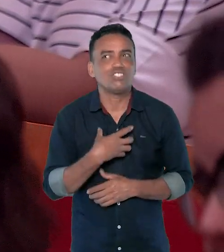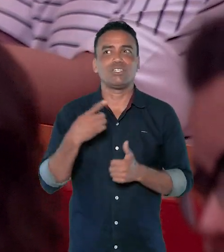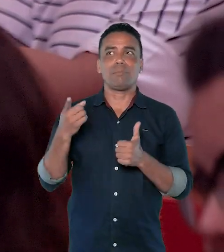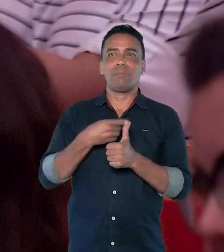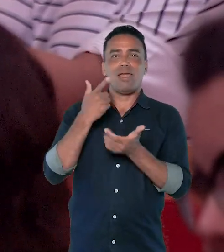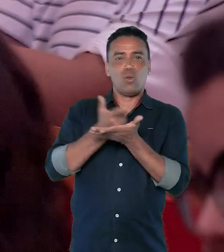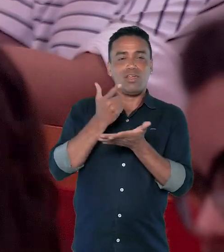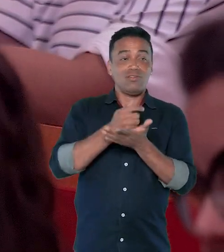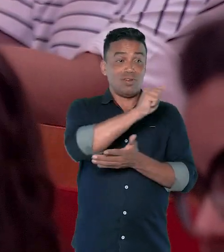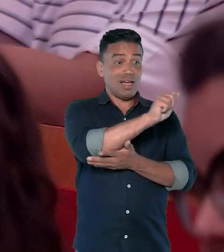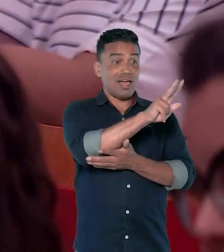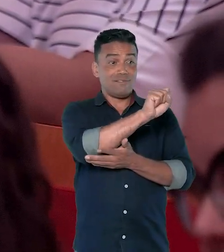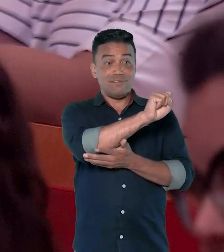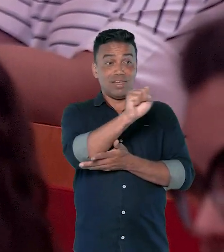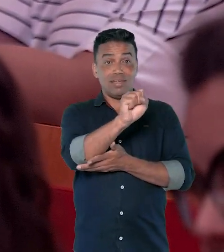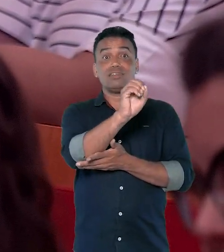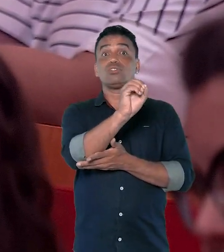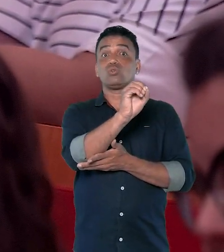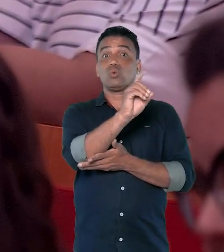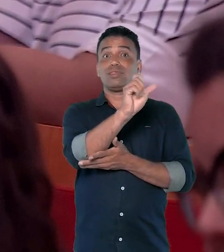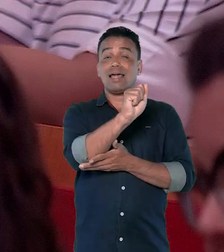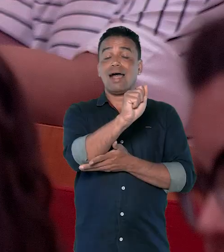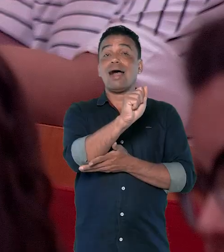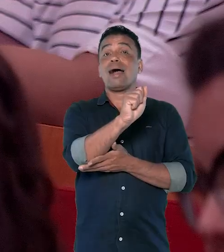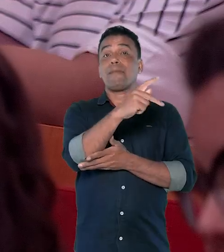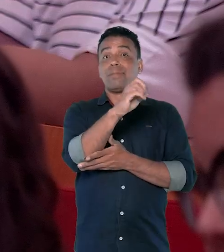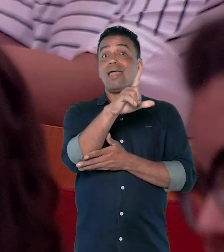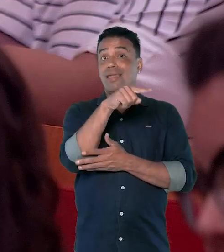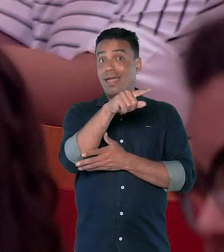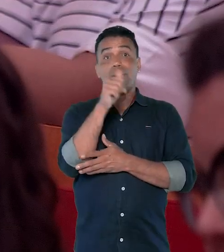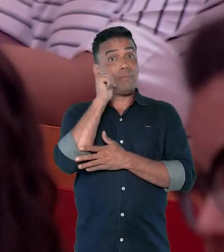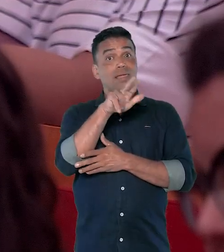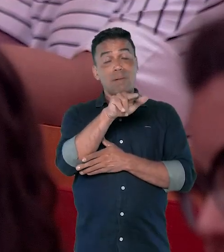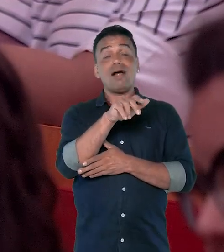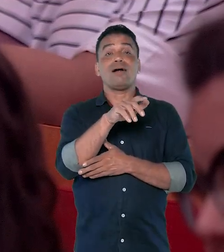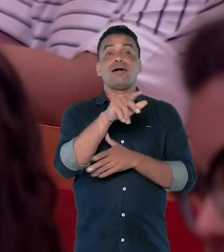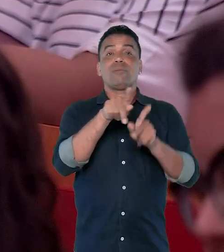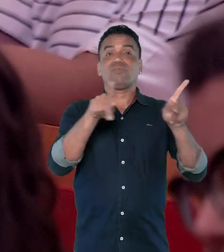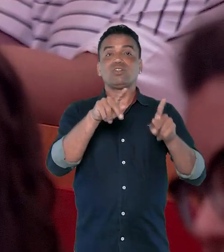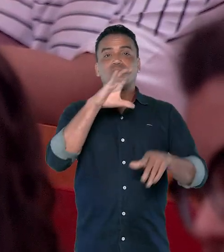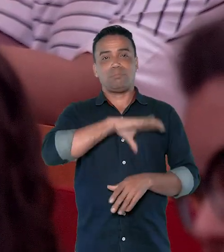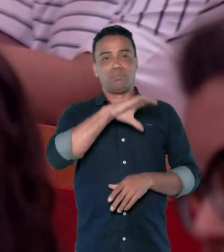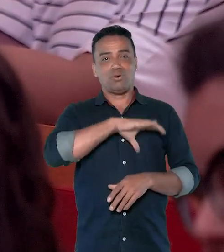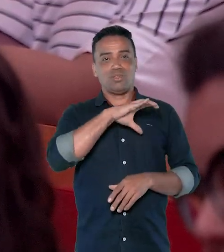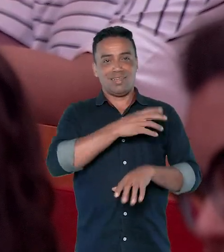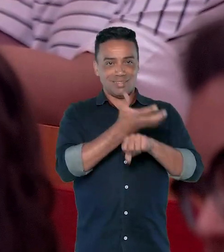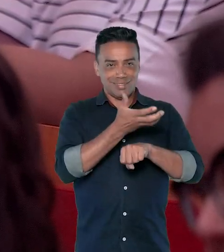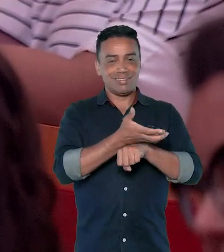primeiro livro, A Avesso da Pele, minha irmã que indicou, professora de língua portuguesa, estava em Itabira, tirou foto,